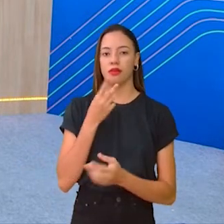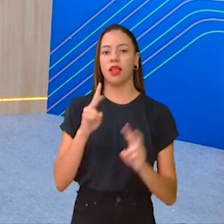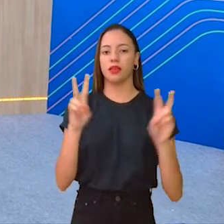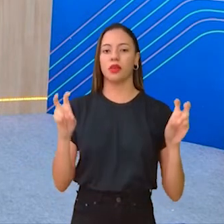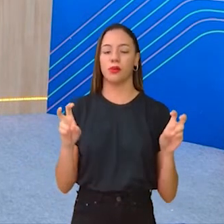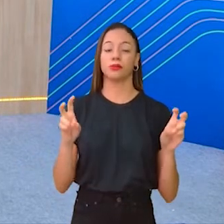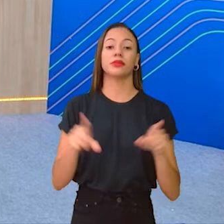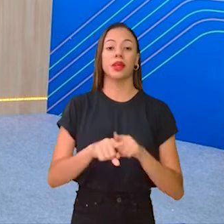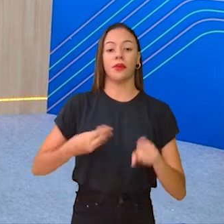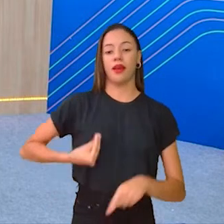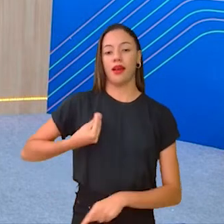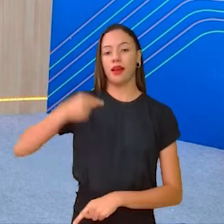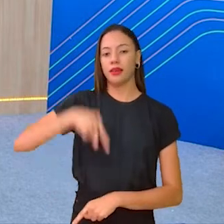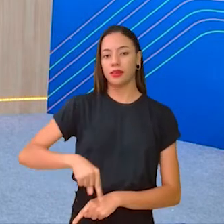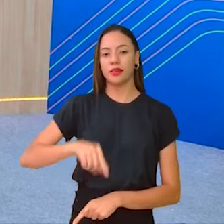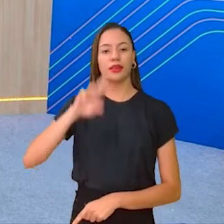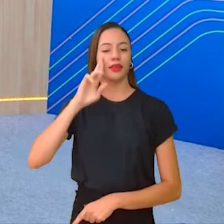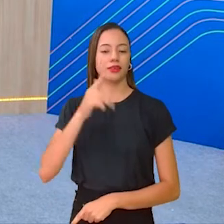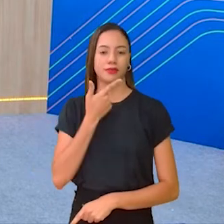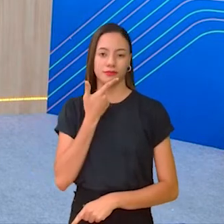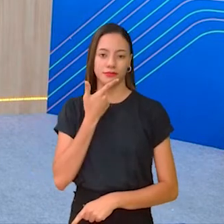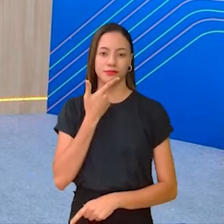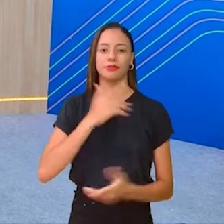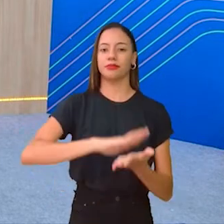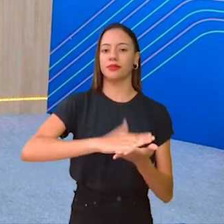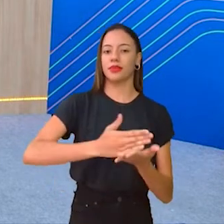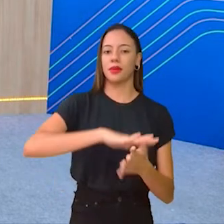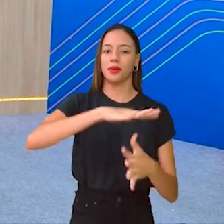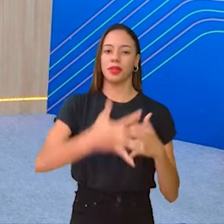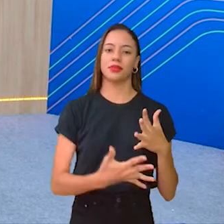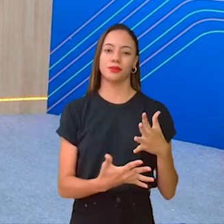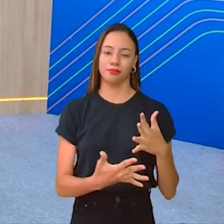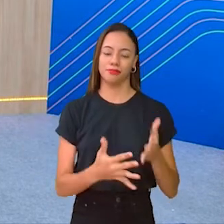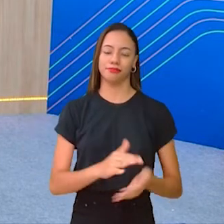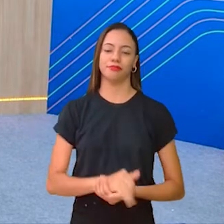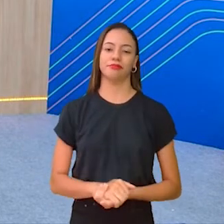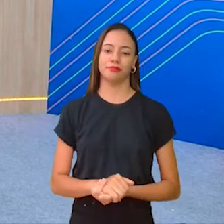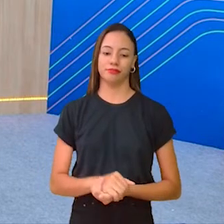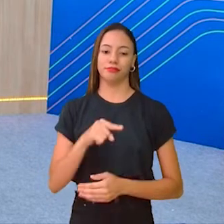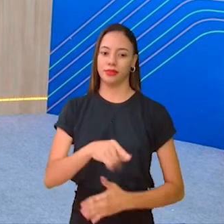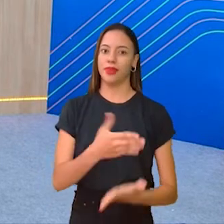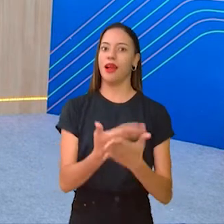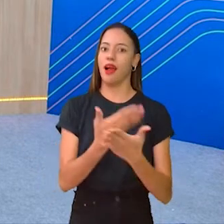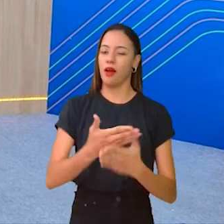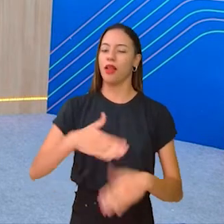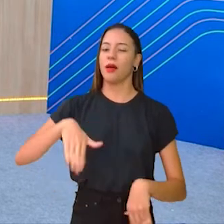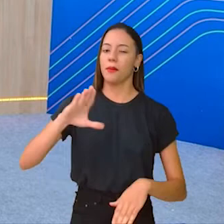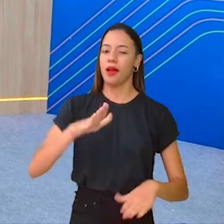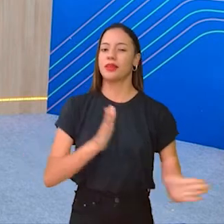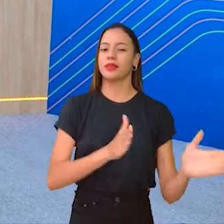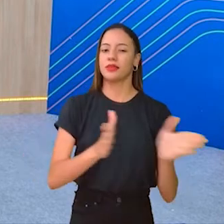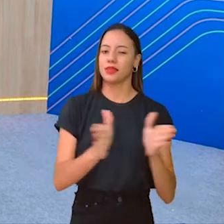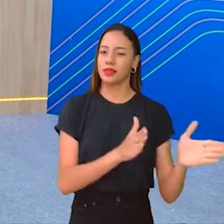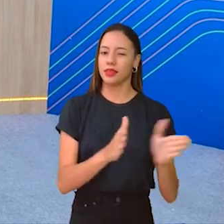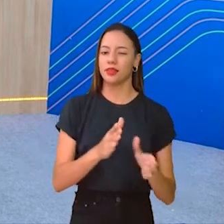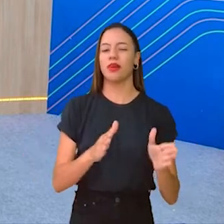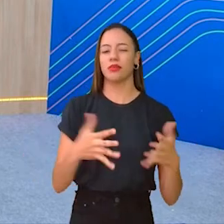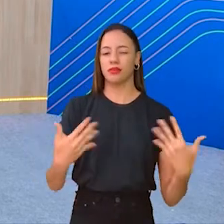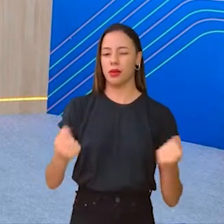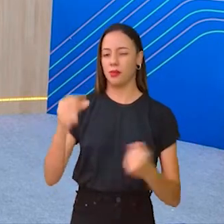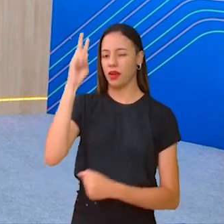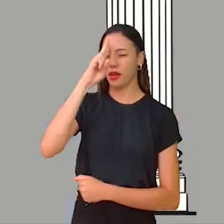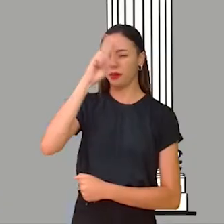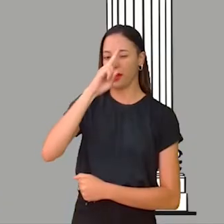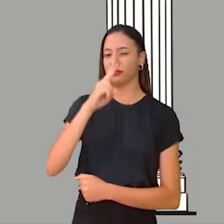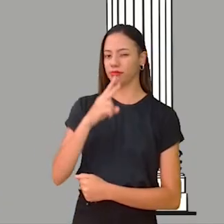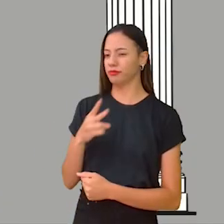querida Raquel, né? Fazendo a interpretação para as Libras, né? Deixando nossa aula bem mais acessível. Vamos recordar, Yolanda. Fala aí,